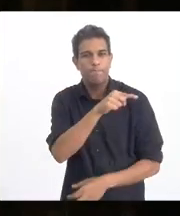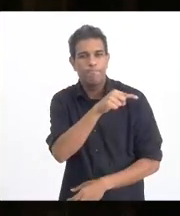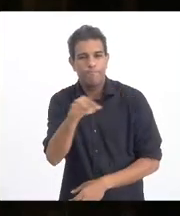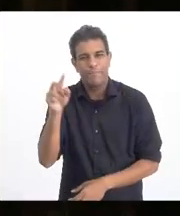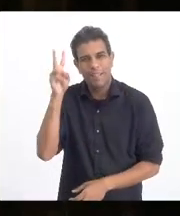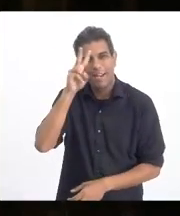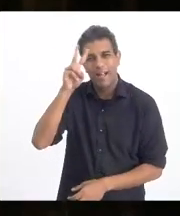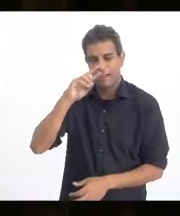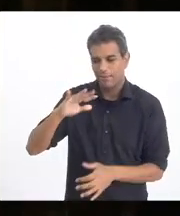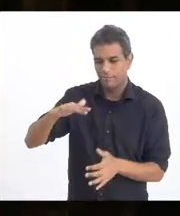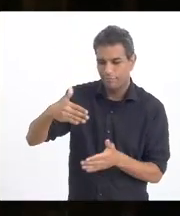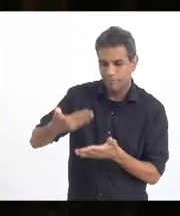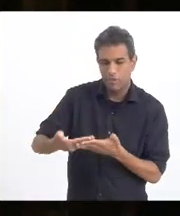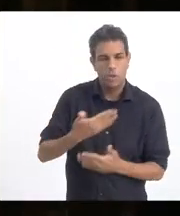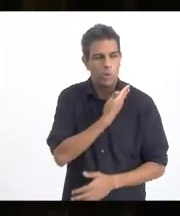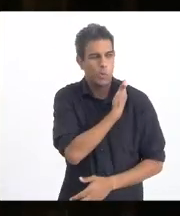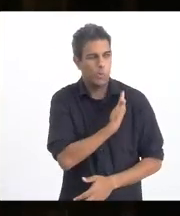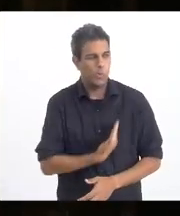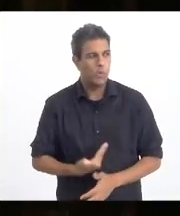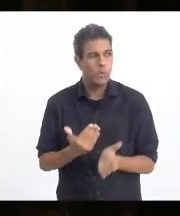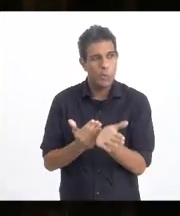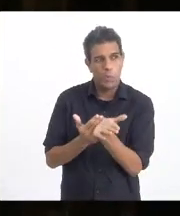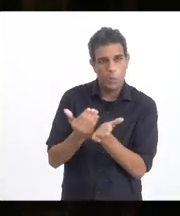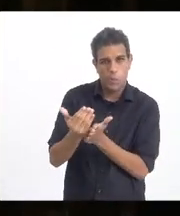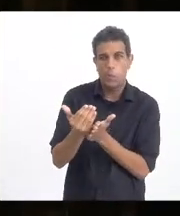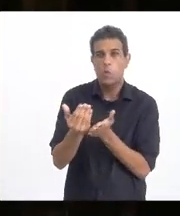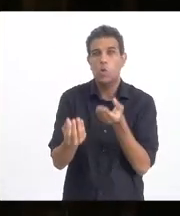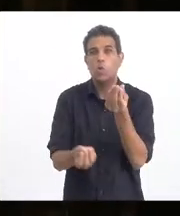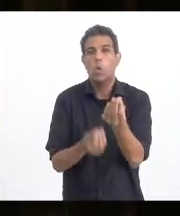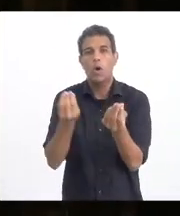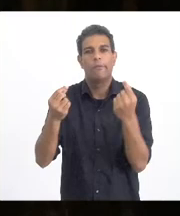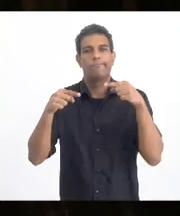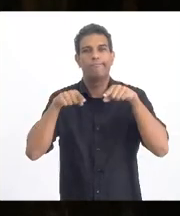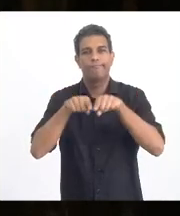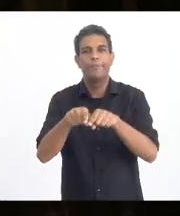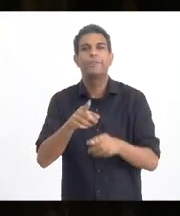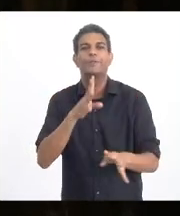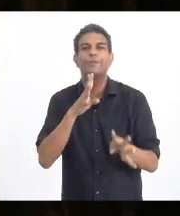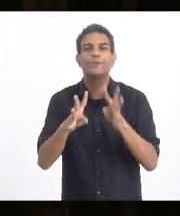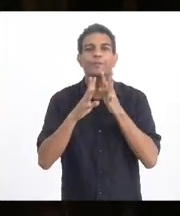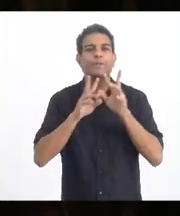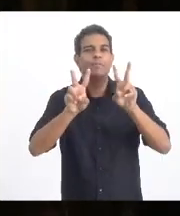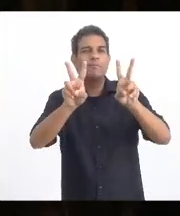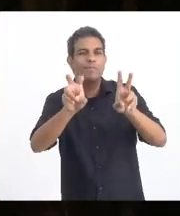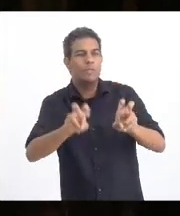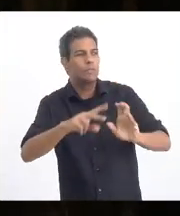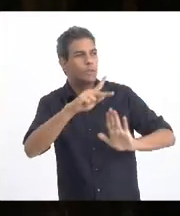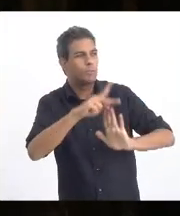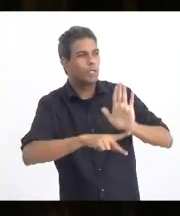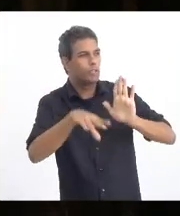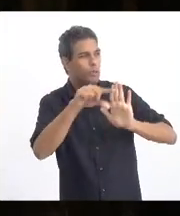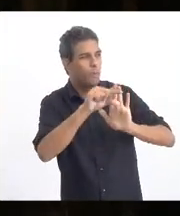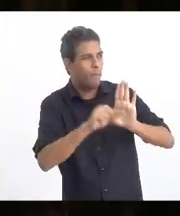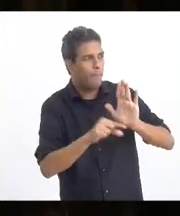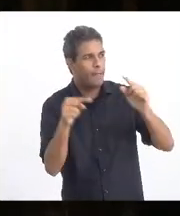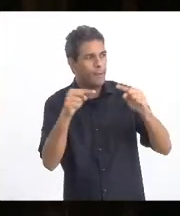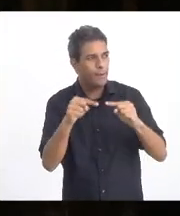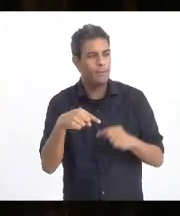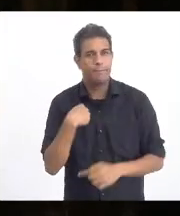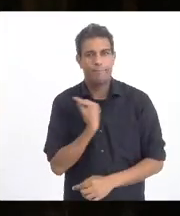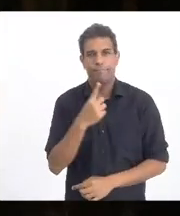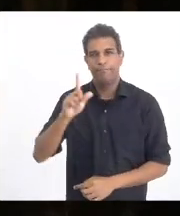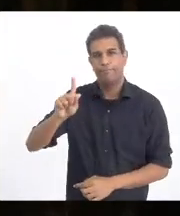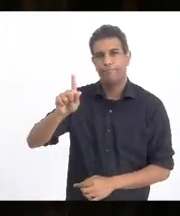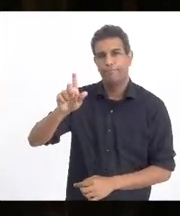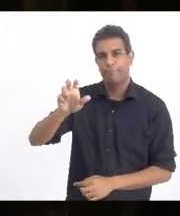se lembram que o governador se manifestou no intuito de não mandar, e mesmo assim, ouvindo as corporações, mandou o que pôde. Quanto à grete,